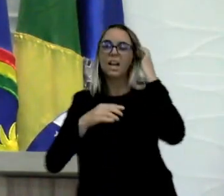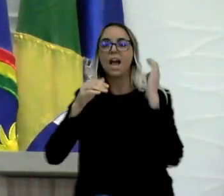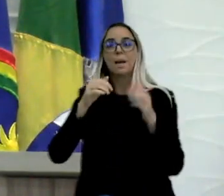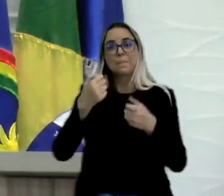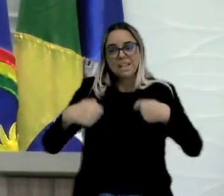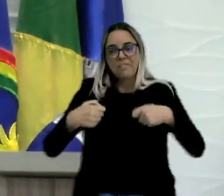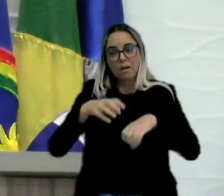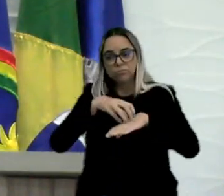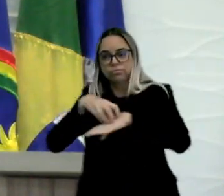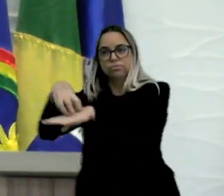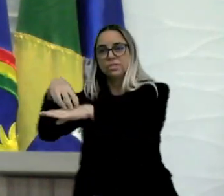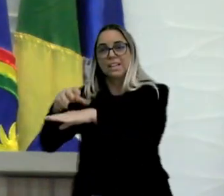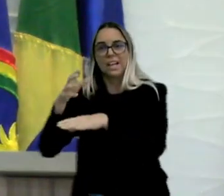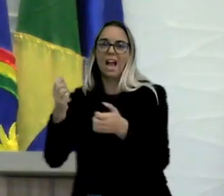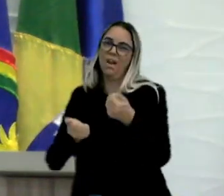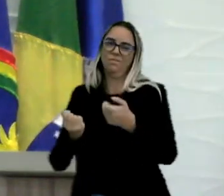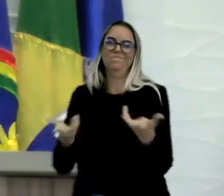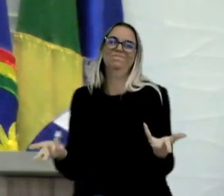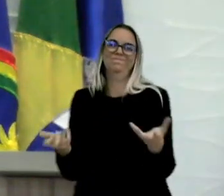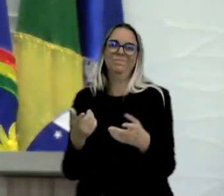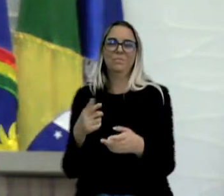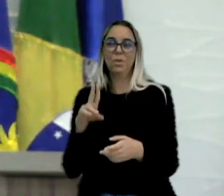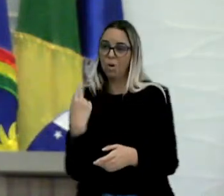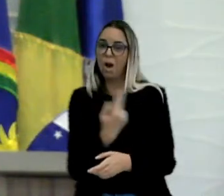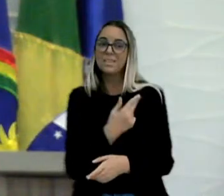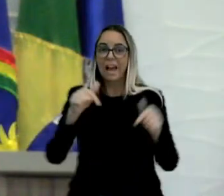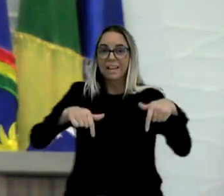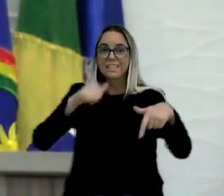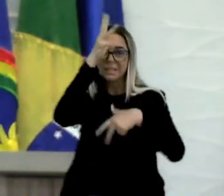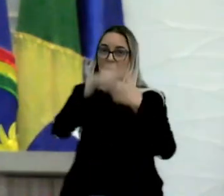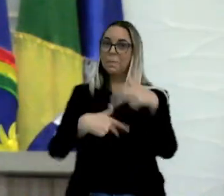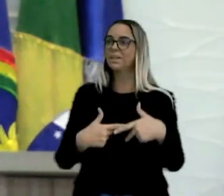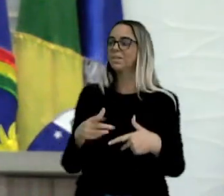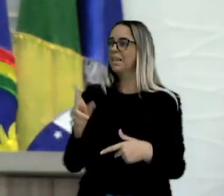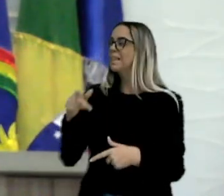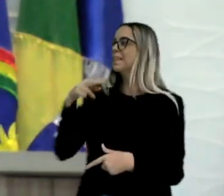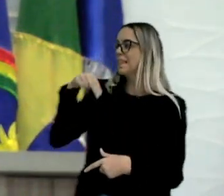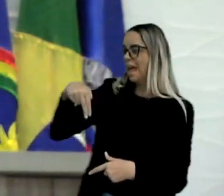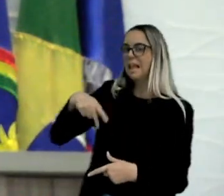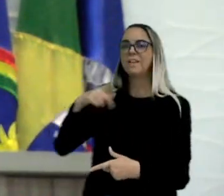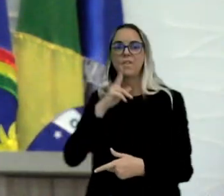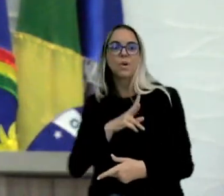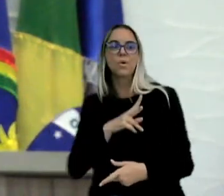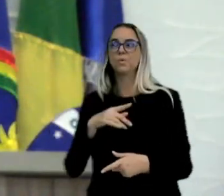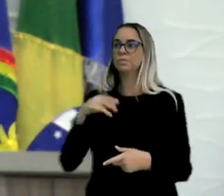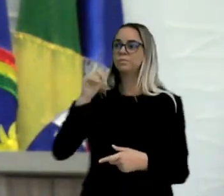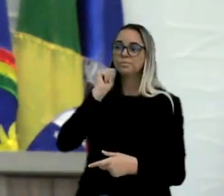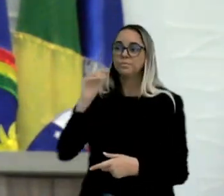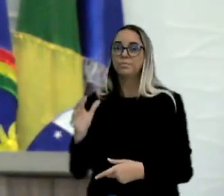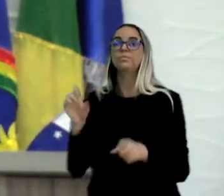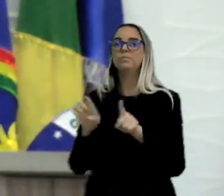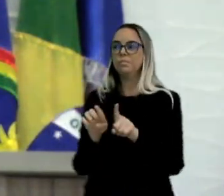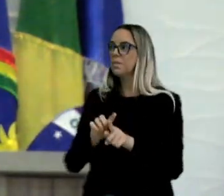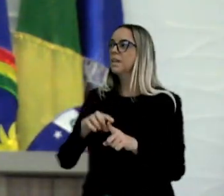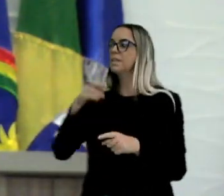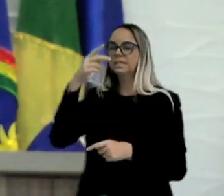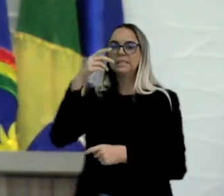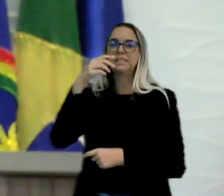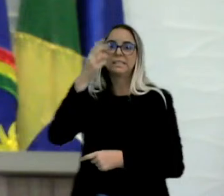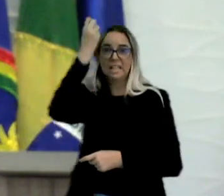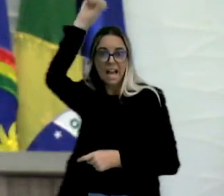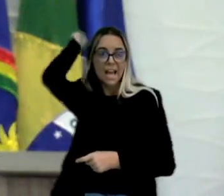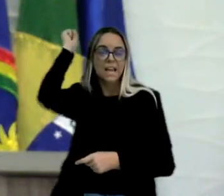aqui para dizer que é mentira e Bruno que nós pegava aqui e ne aqui todo mundo trab Nossa amigo Avil tá de prova também aqui